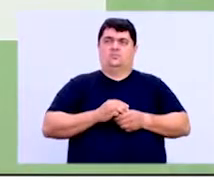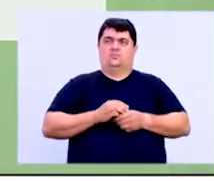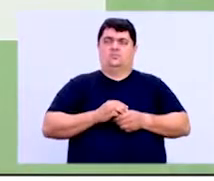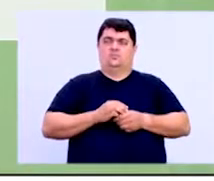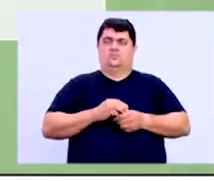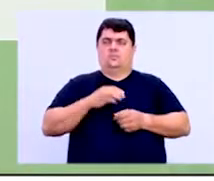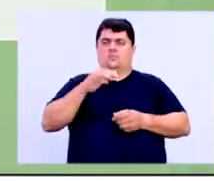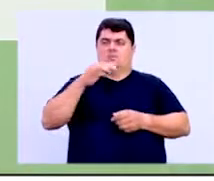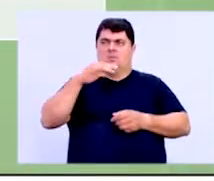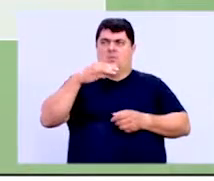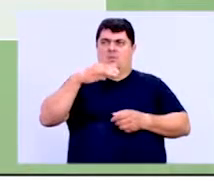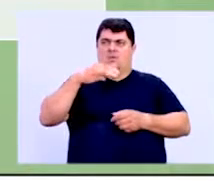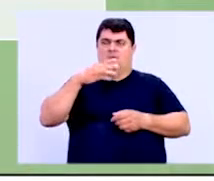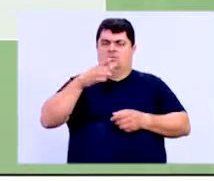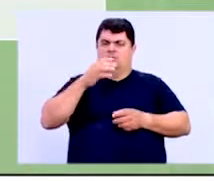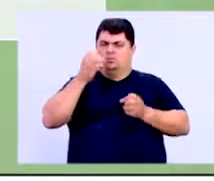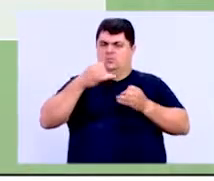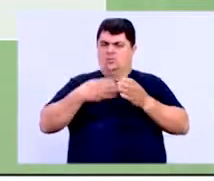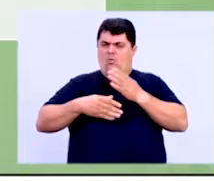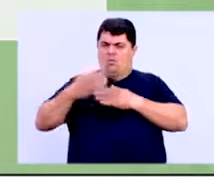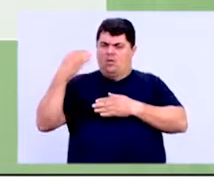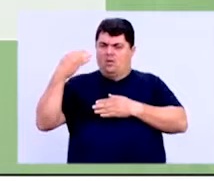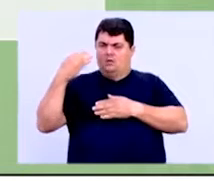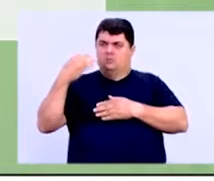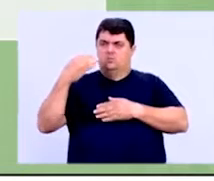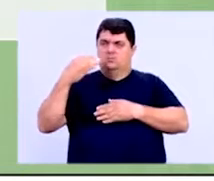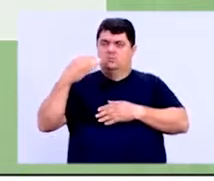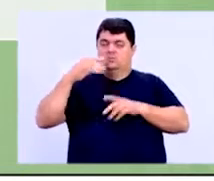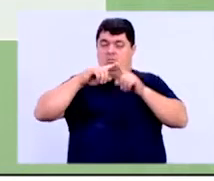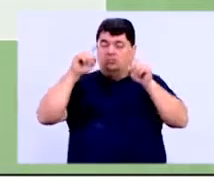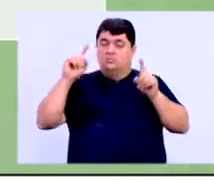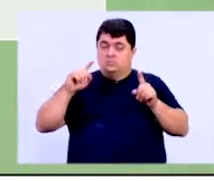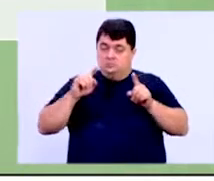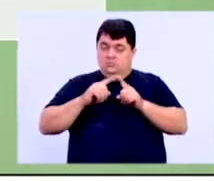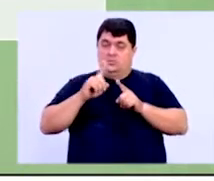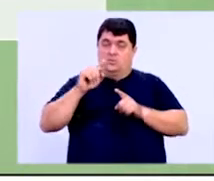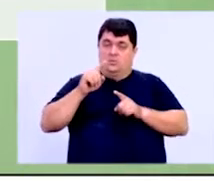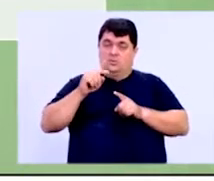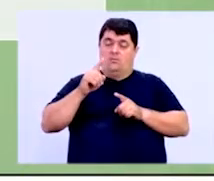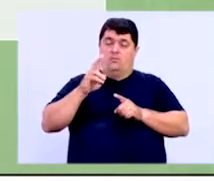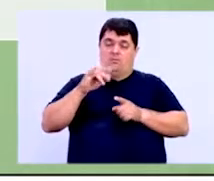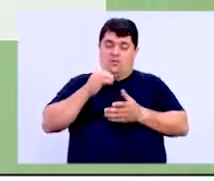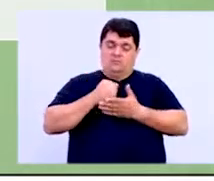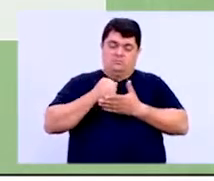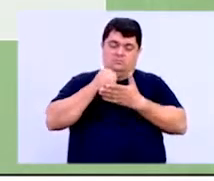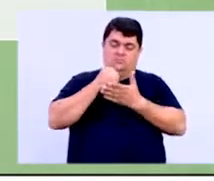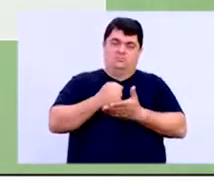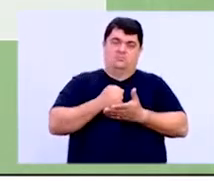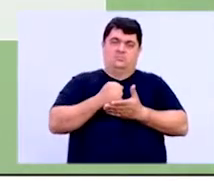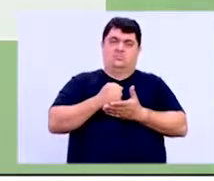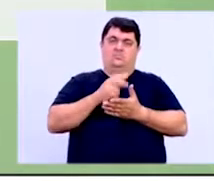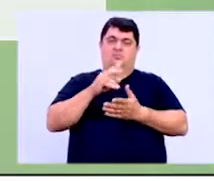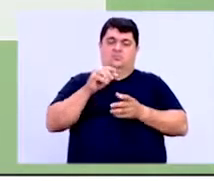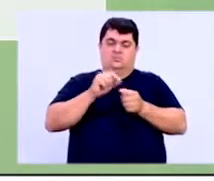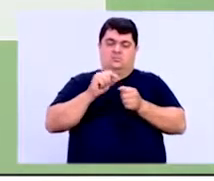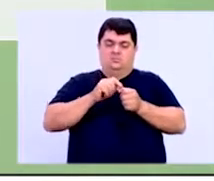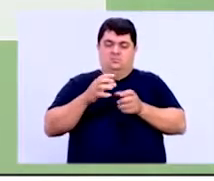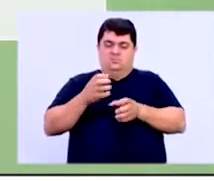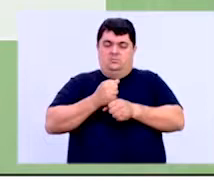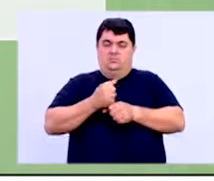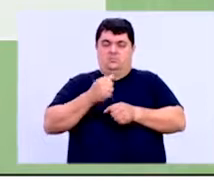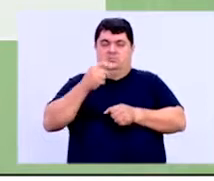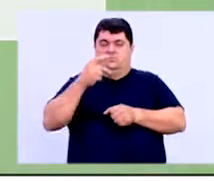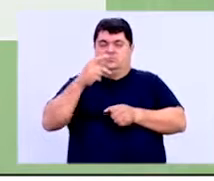falou a margem de contribuição lá atrás. Exatamente. Aquela fórmula da margem de contribuição, ela vai ajudar a gente a fazer a formação do ponto de